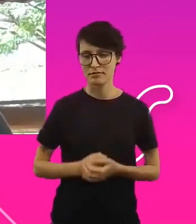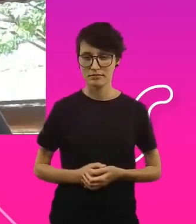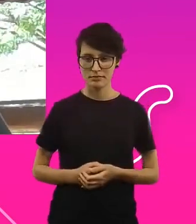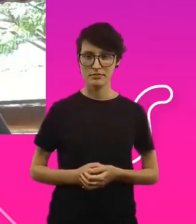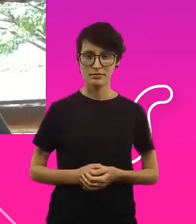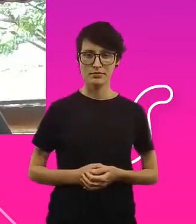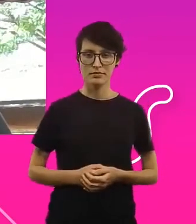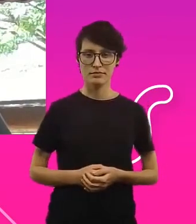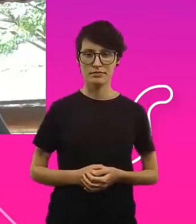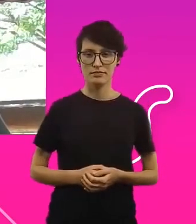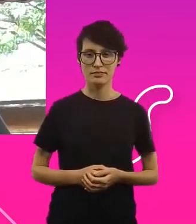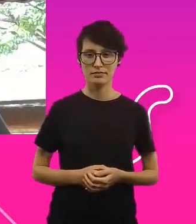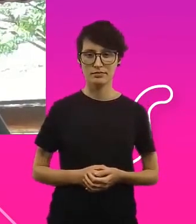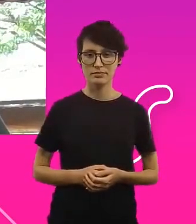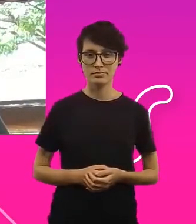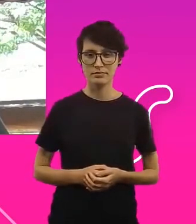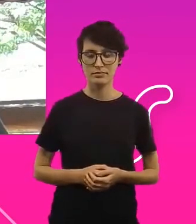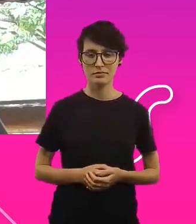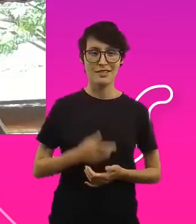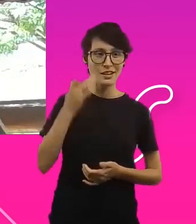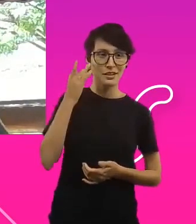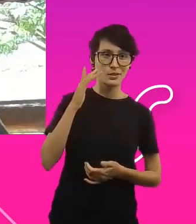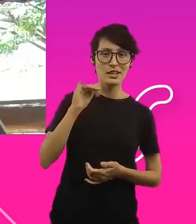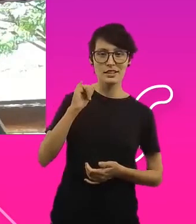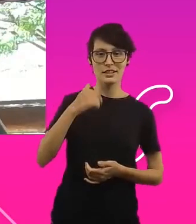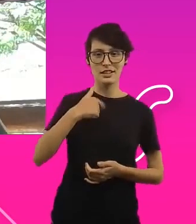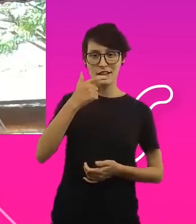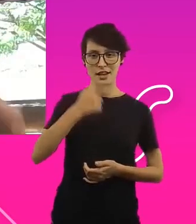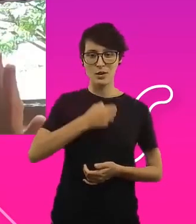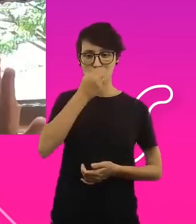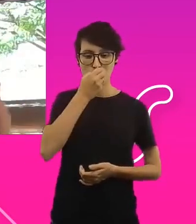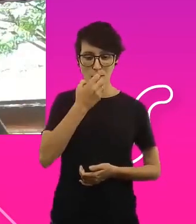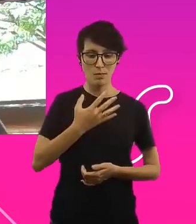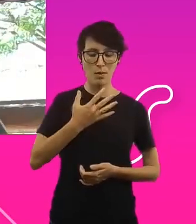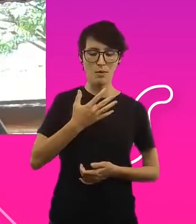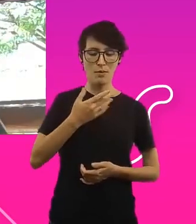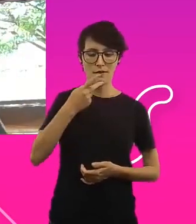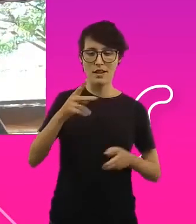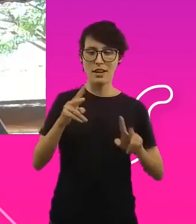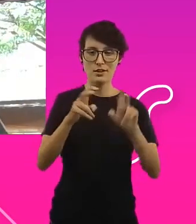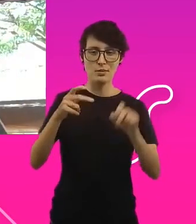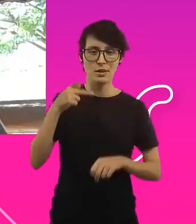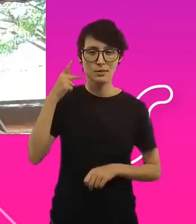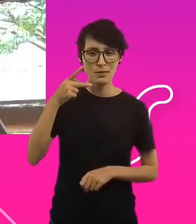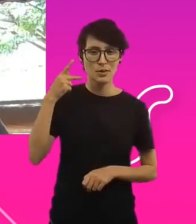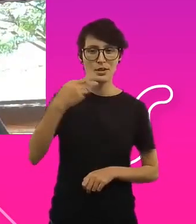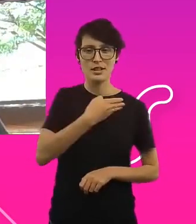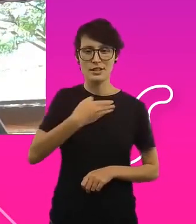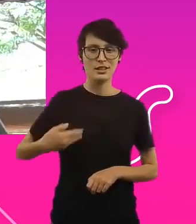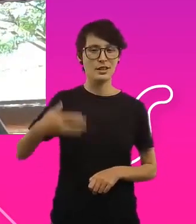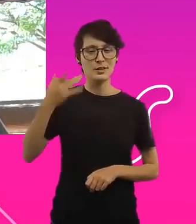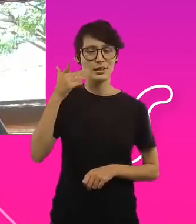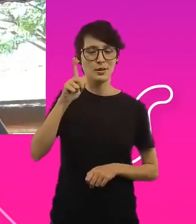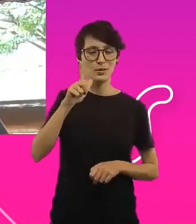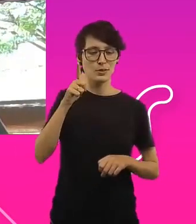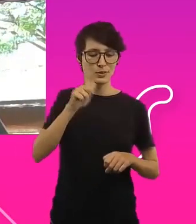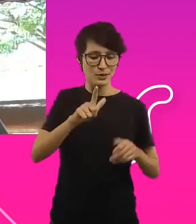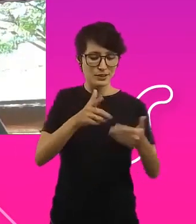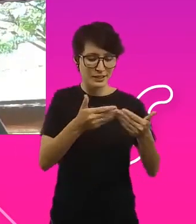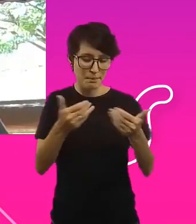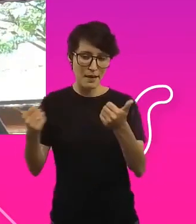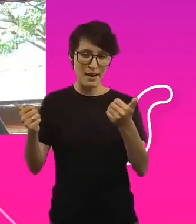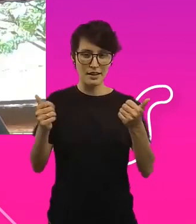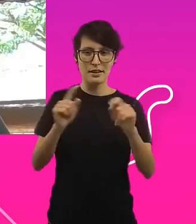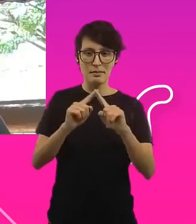Não sei se eu sou a melhor pessoa para falar de políticas públicas, que eu não sei se eu consigo separar isso numa caixa, mas eu vejo a Carambola como